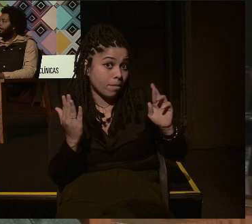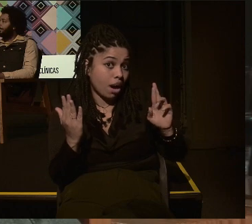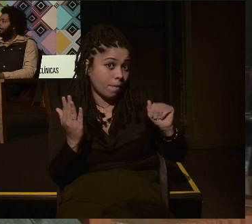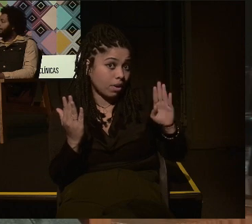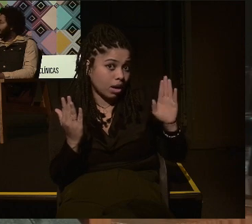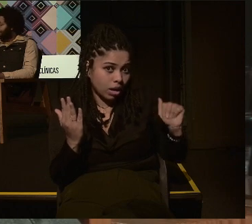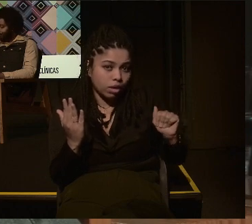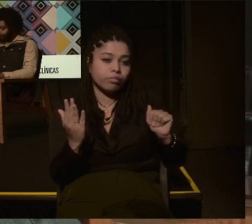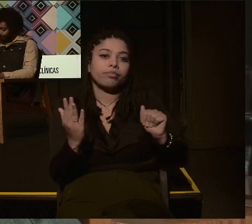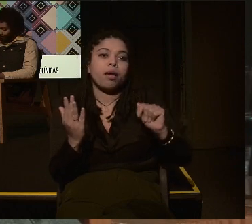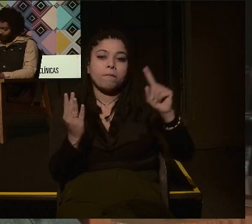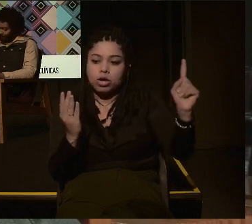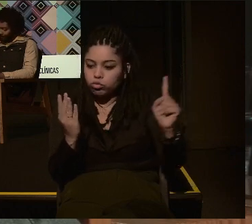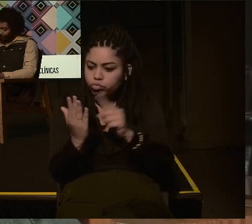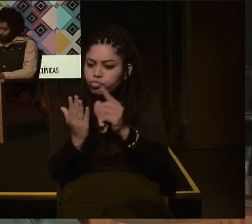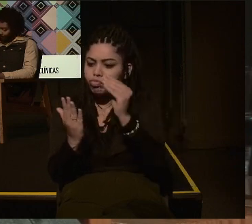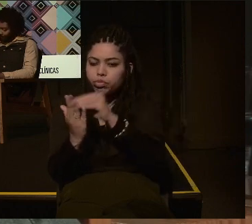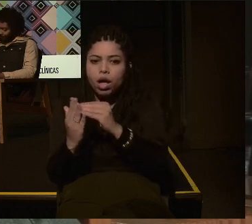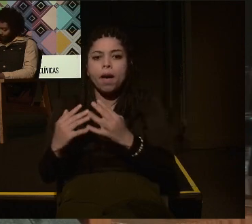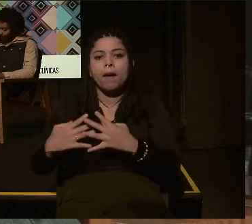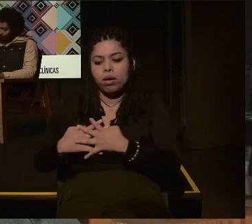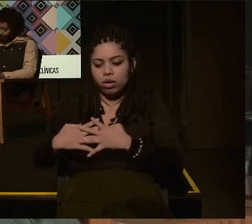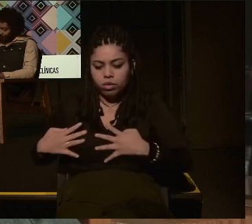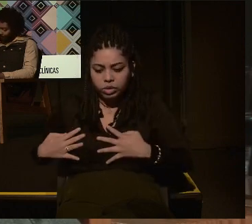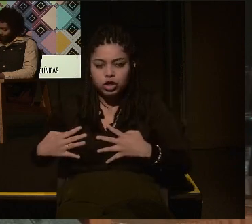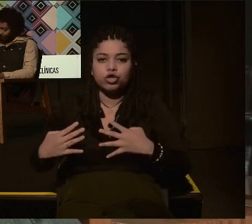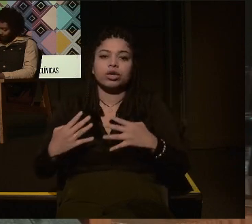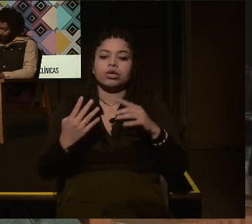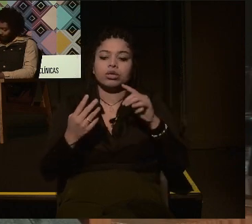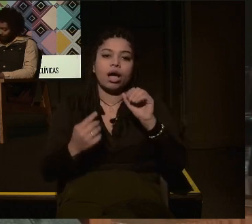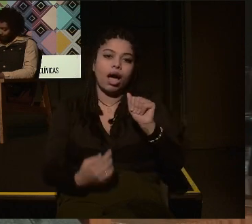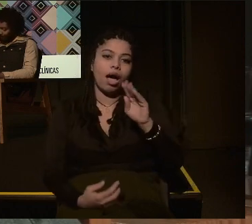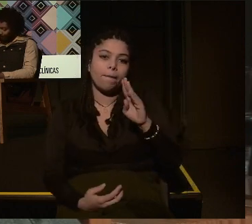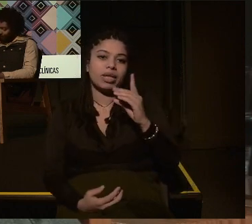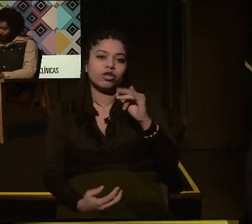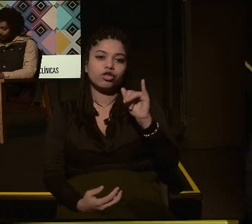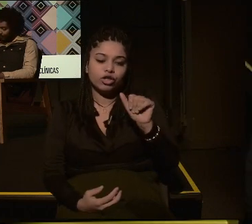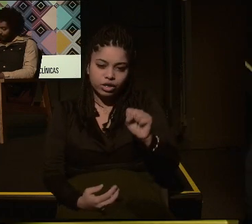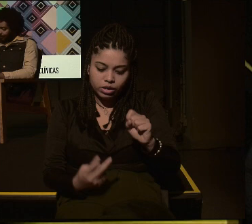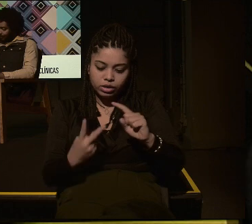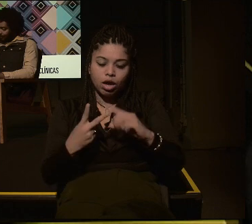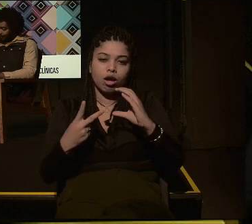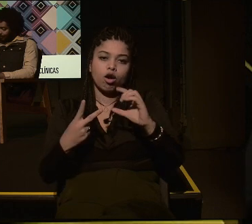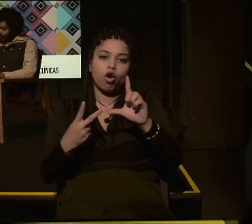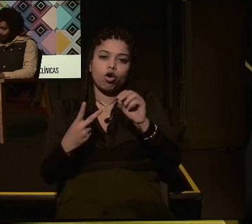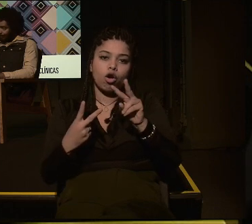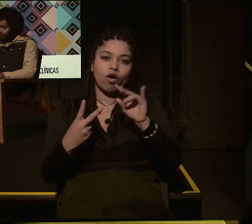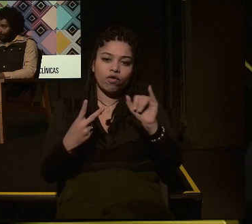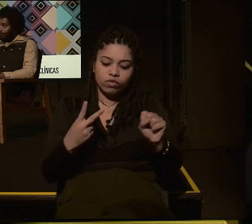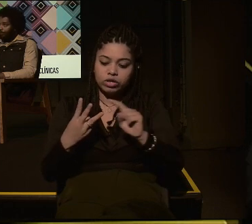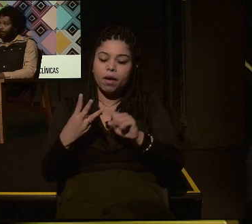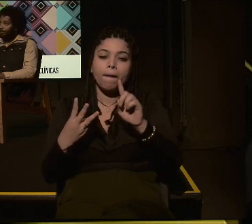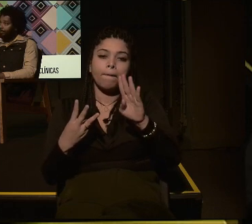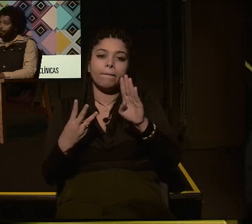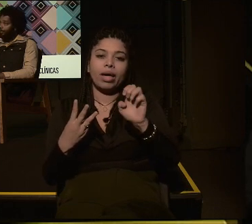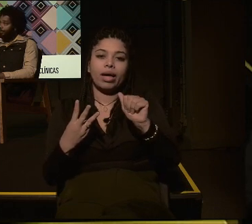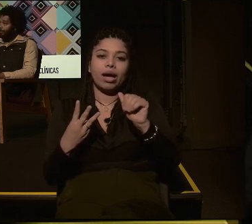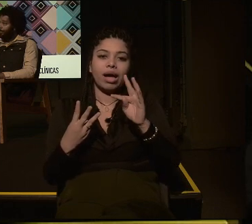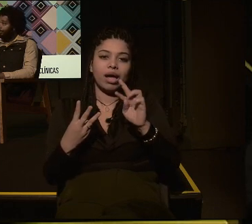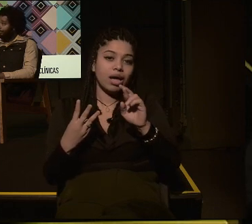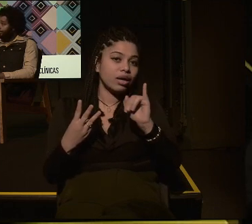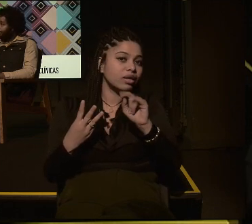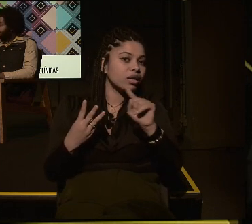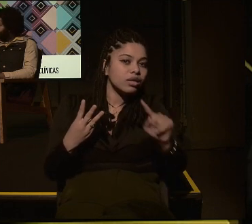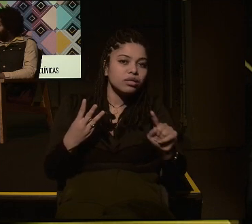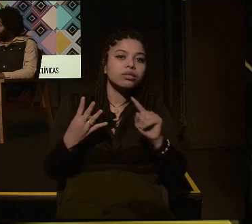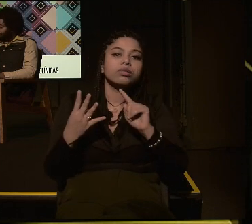como Abdias do Nascimento, Clóvis Moura, Beatriz Nascimento, Marilé de Almeida, dentre outros e outras